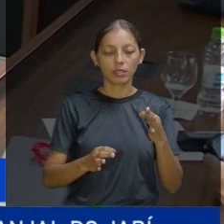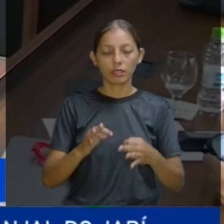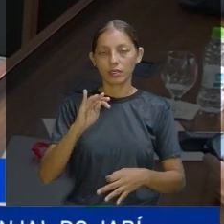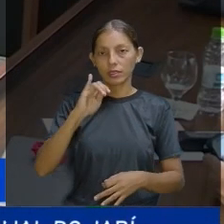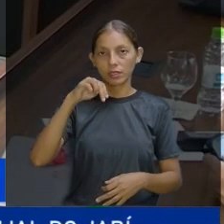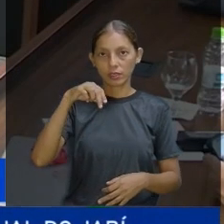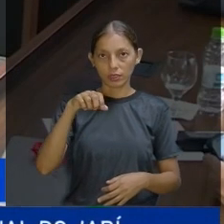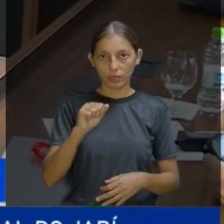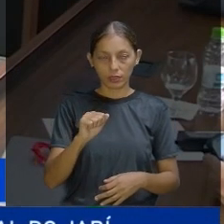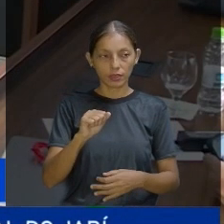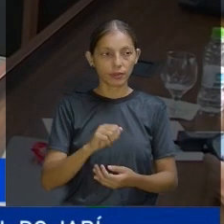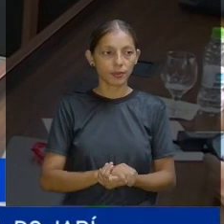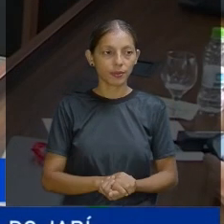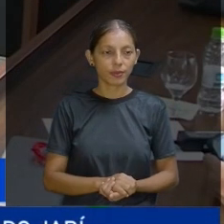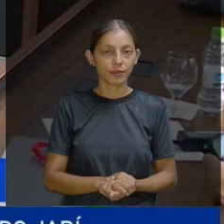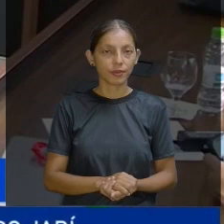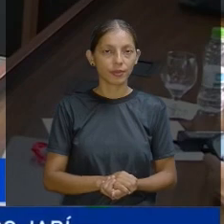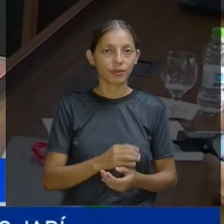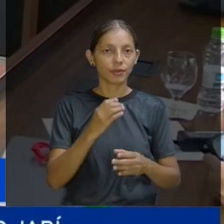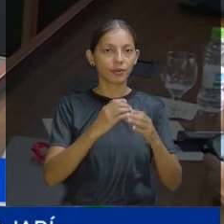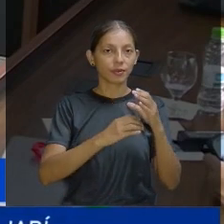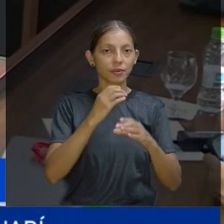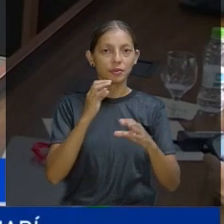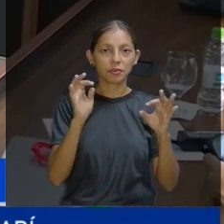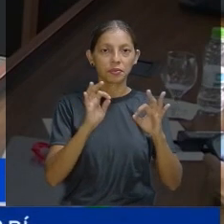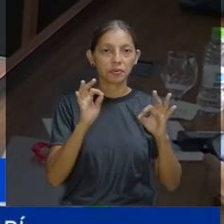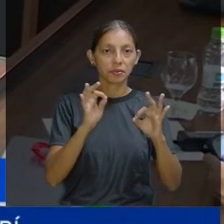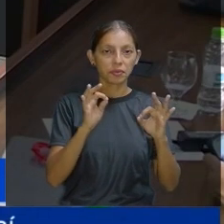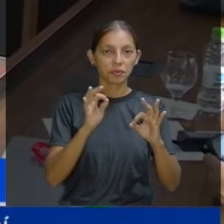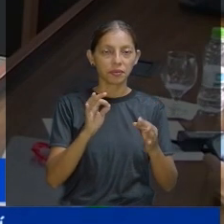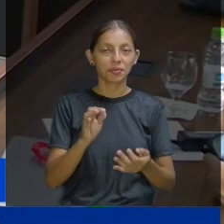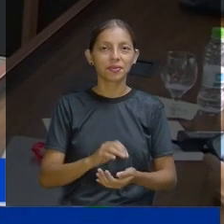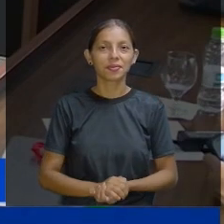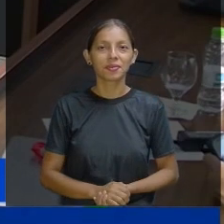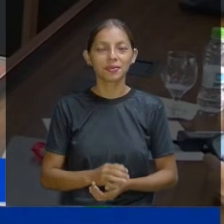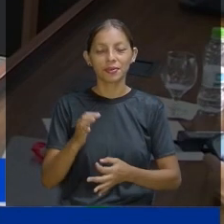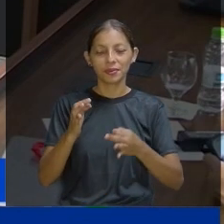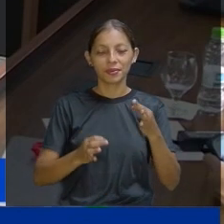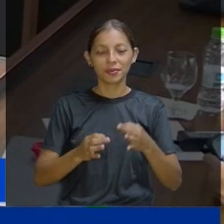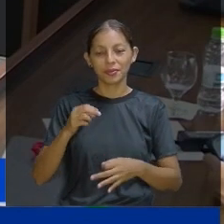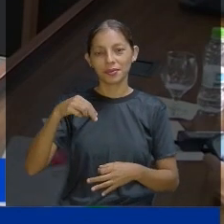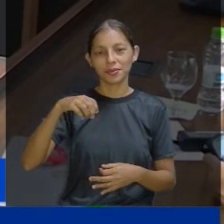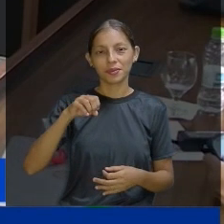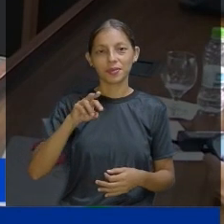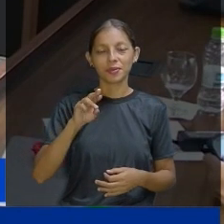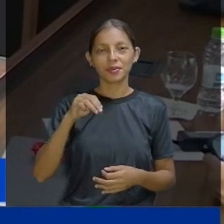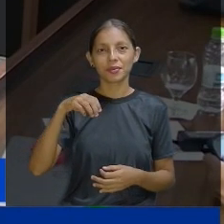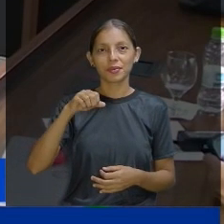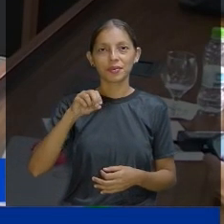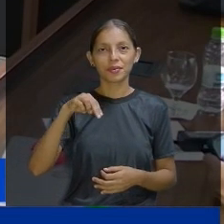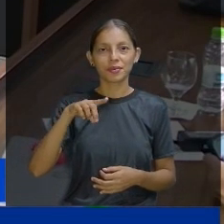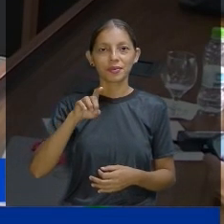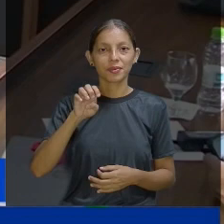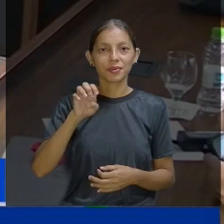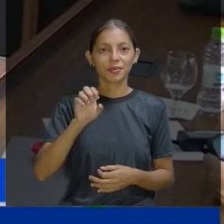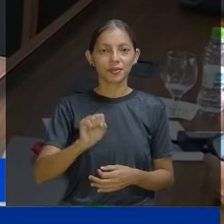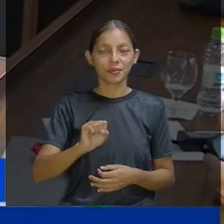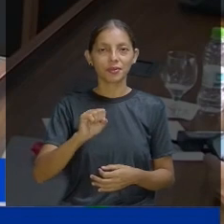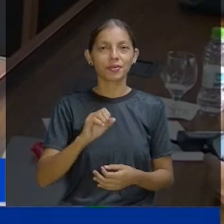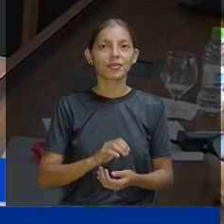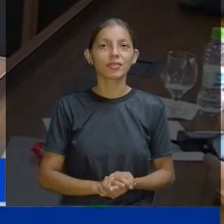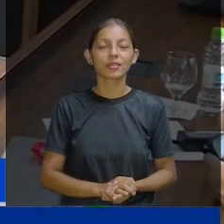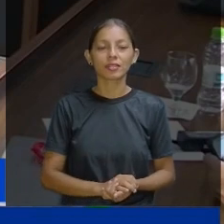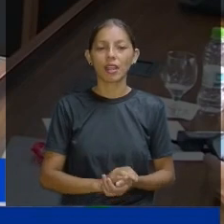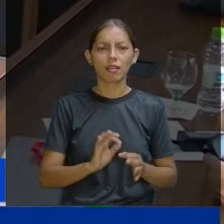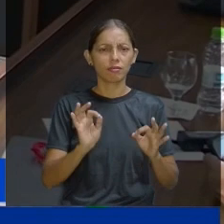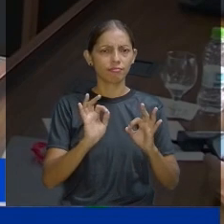Sem comunicações ou proposições, Excelência. Perfeito. Juiz Normandes. Com a palavra, o